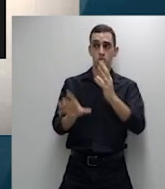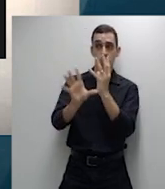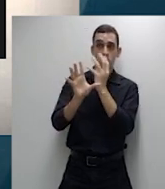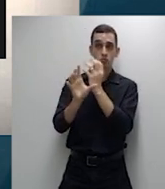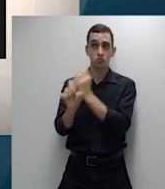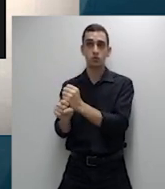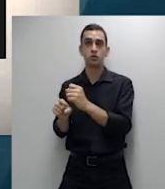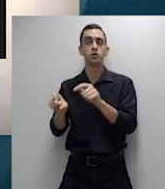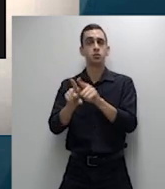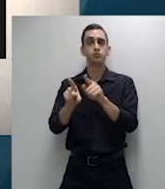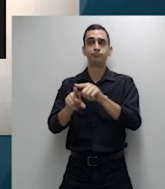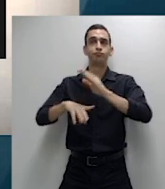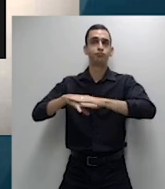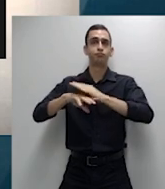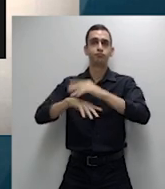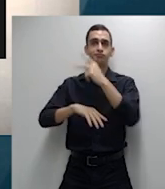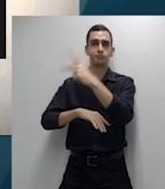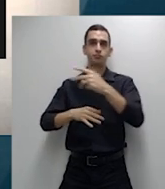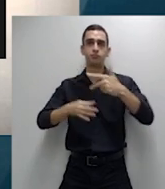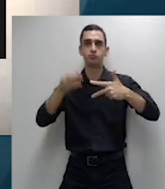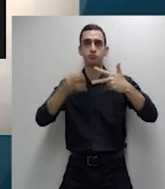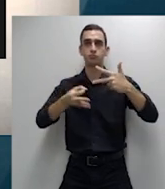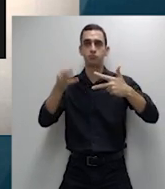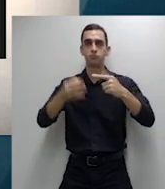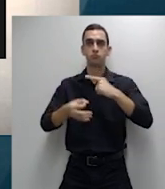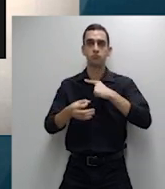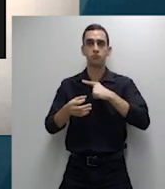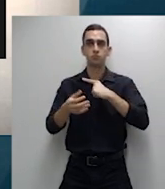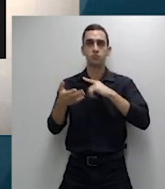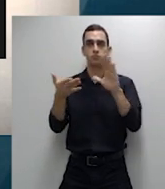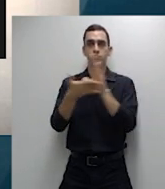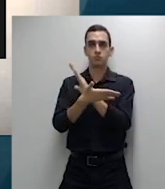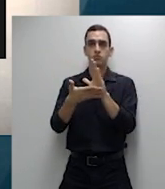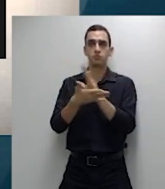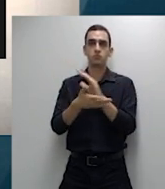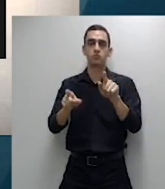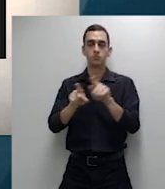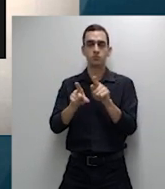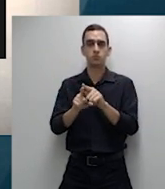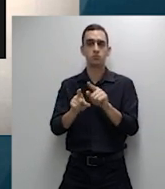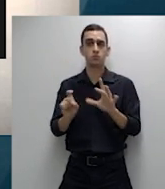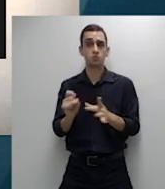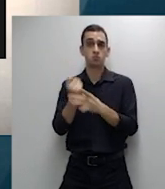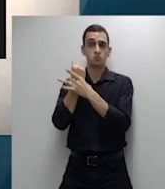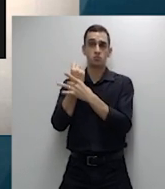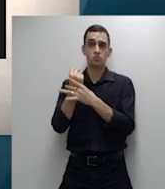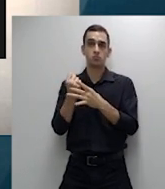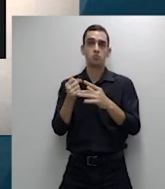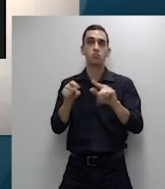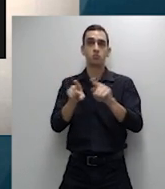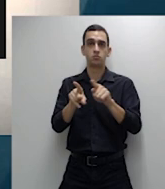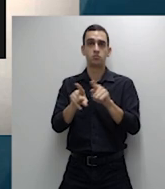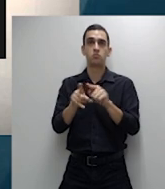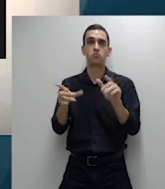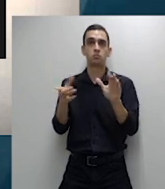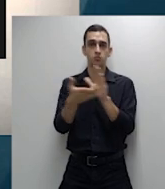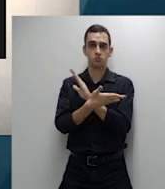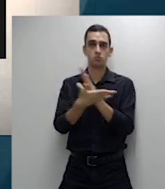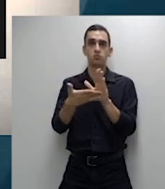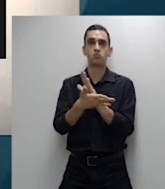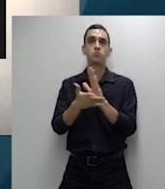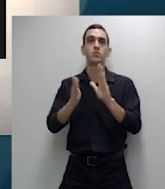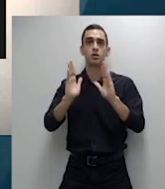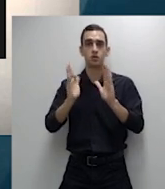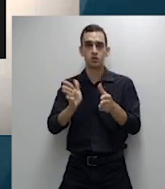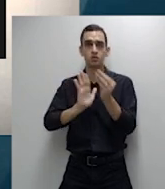Judiciário Catarinense a concessão da segurança e ainda assim mesmo diante de todo